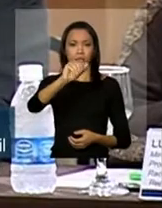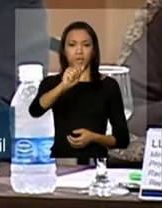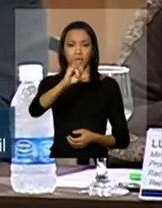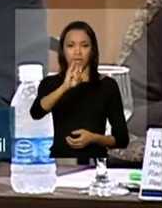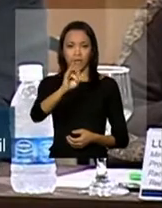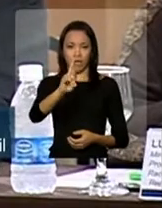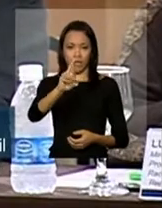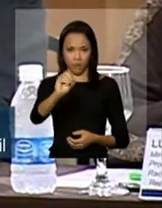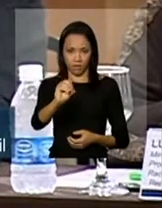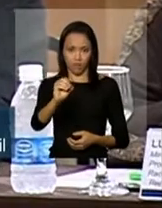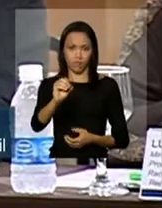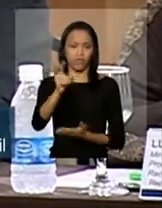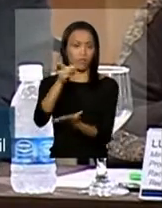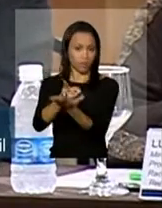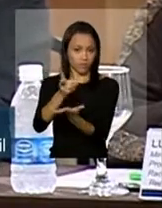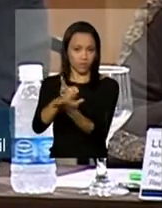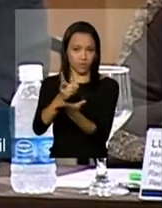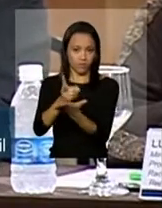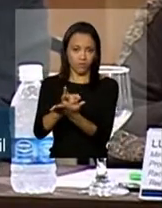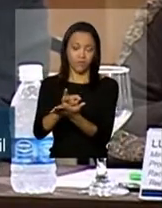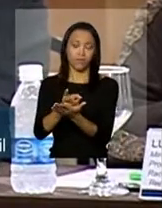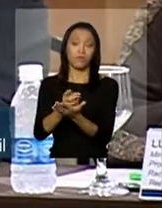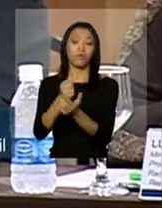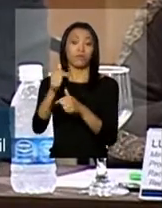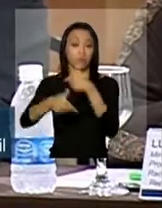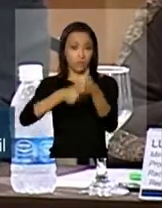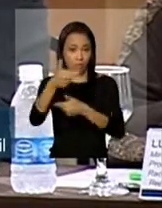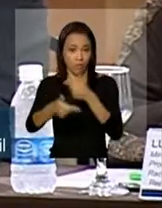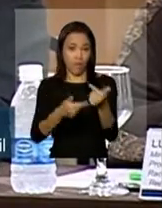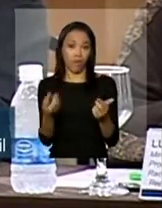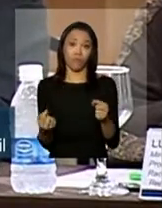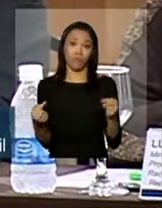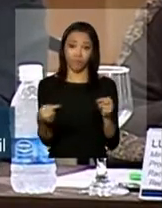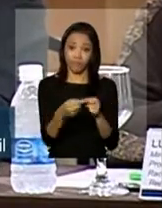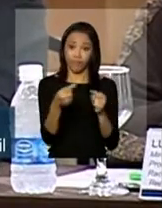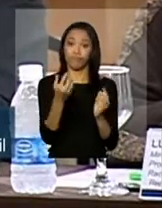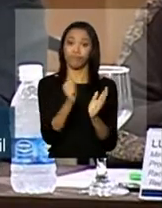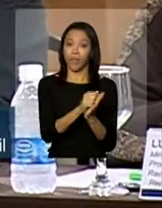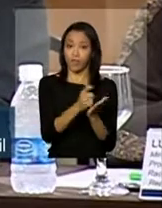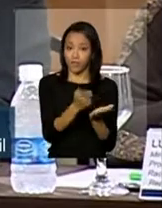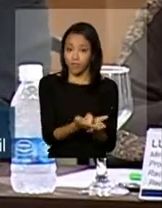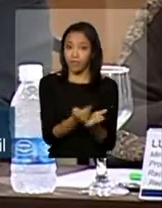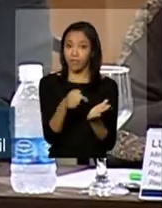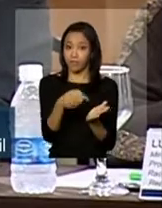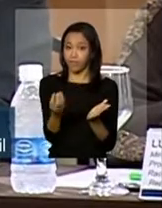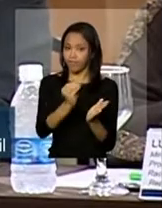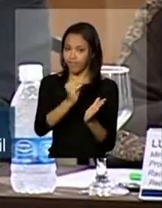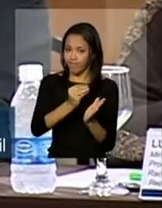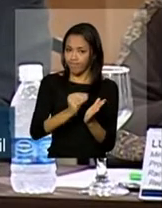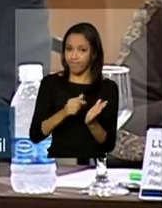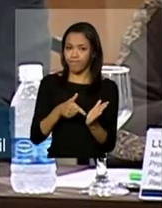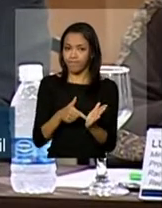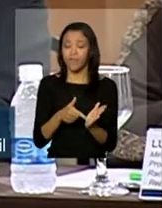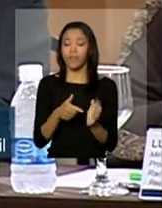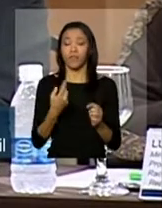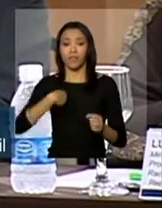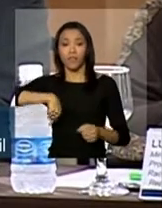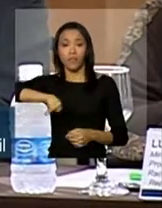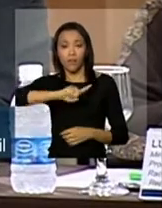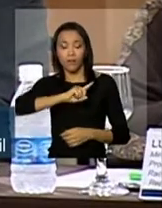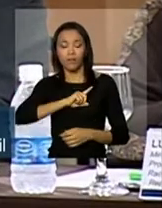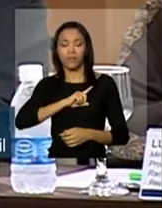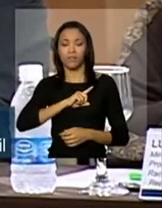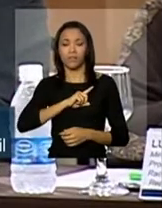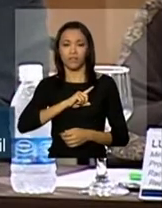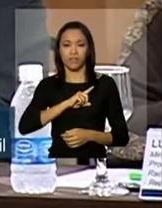em preservar e adiantar essa agenda. E agora que tem este tipo de engajamento, ficamos